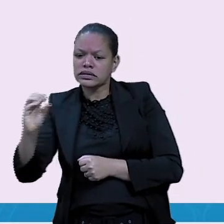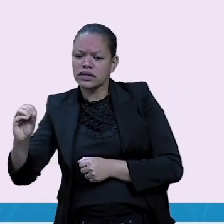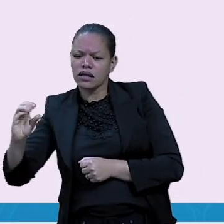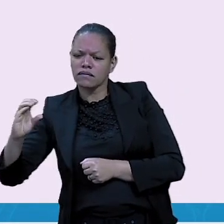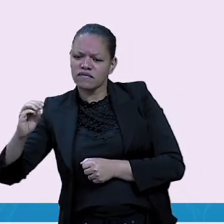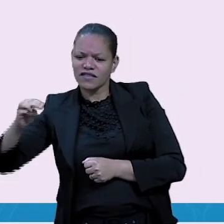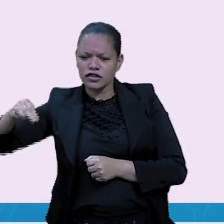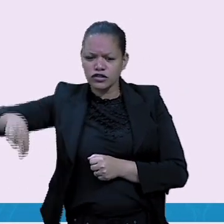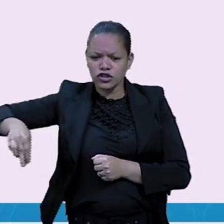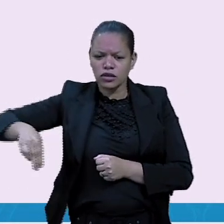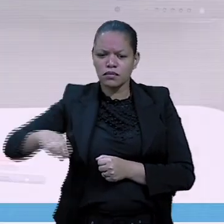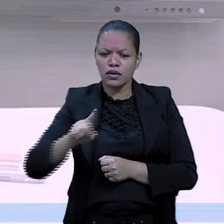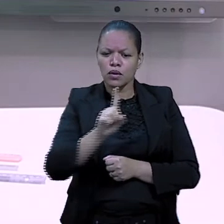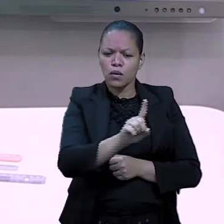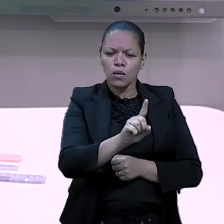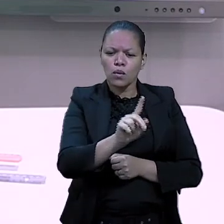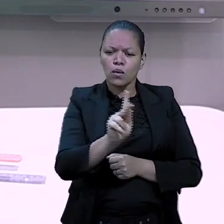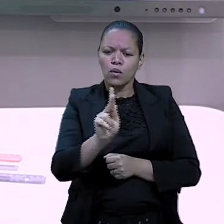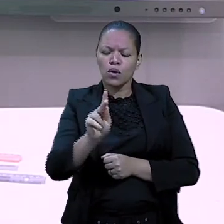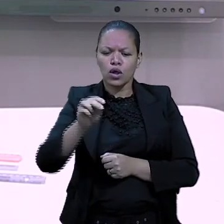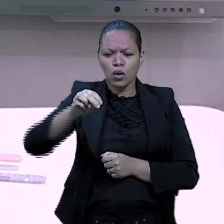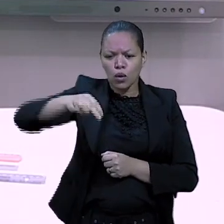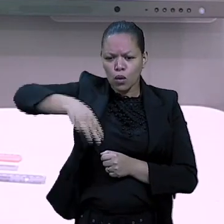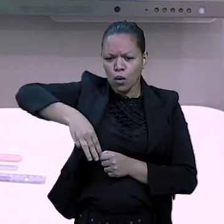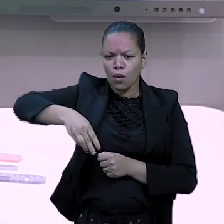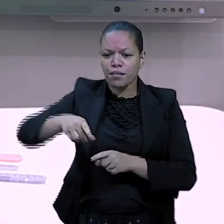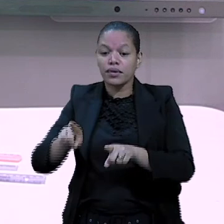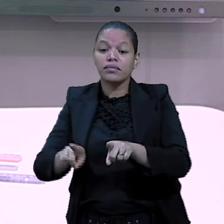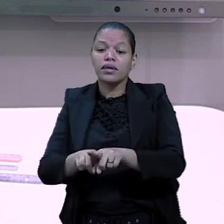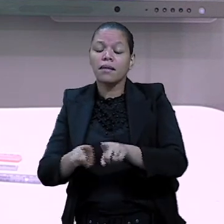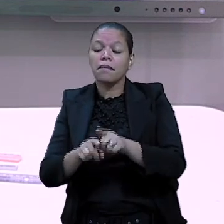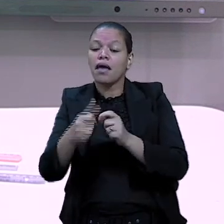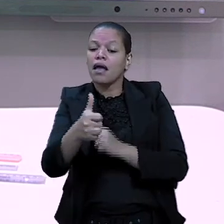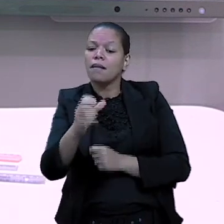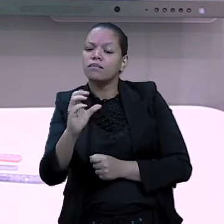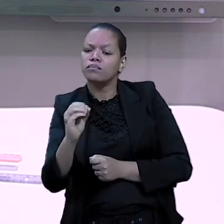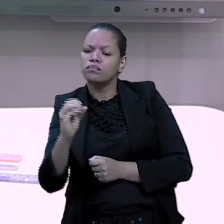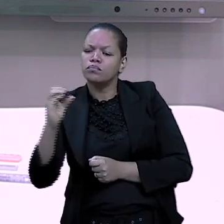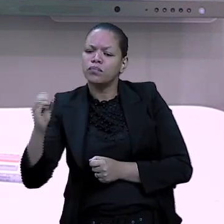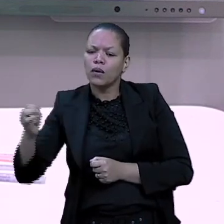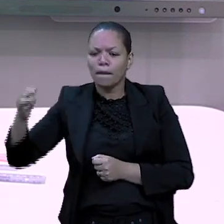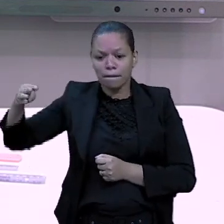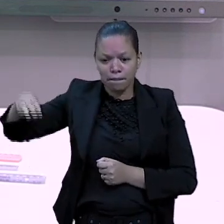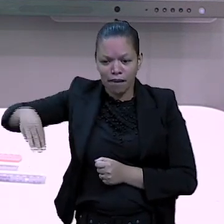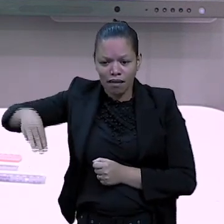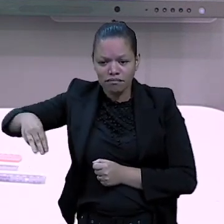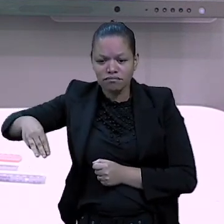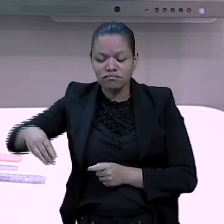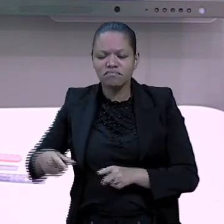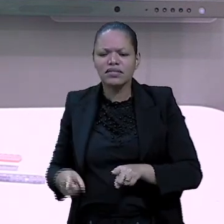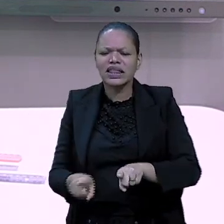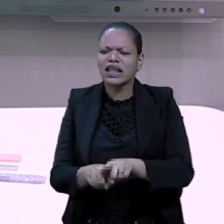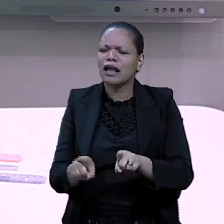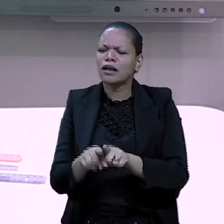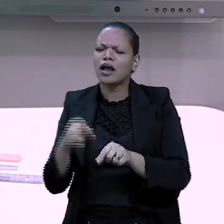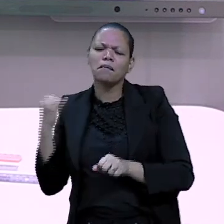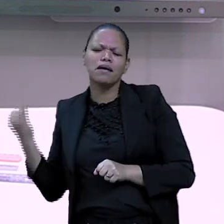são 1000 metros. Uma outra coisa que a professora achou muito interessante nesse texto, estudantes, é aqui no